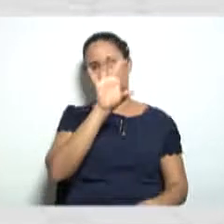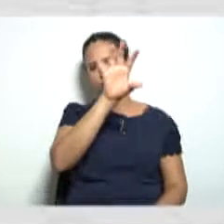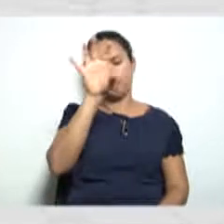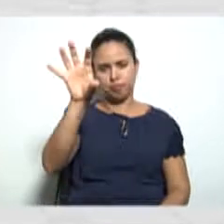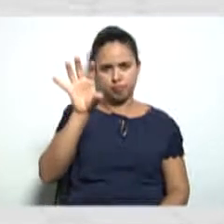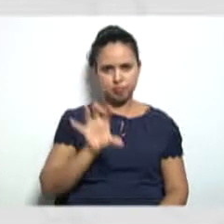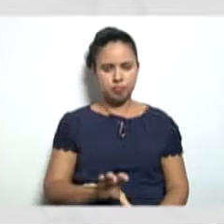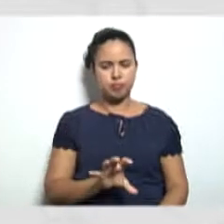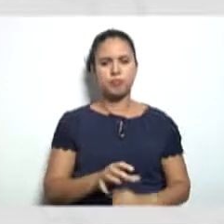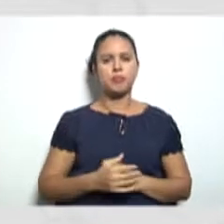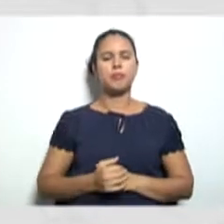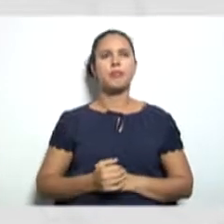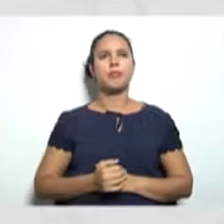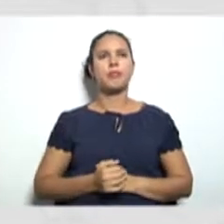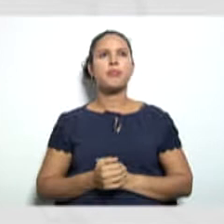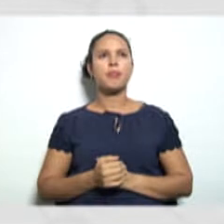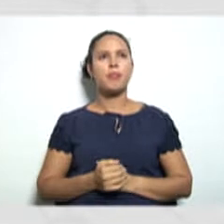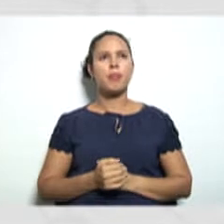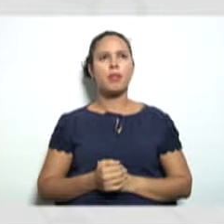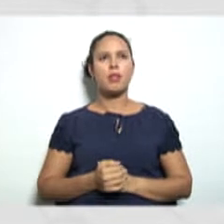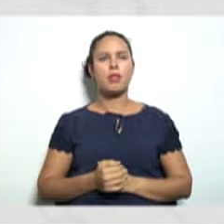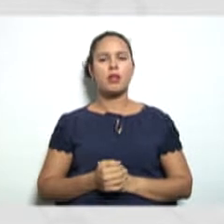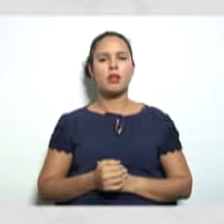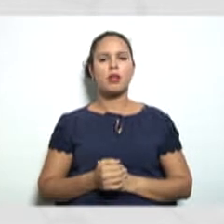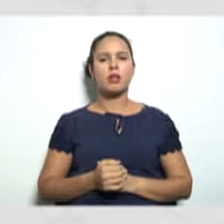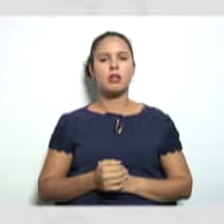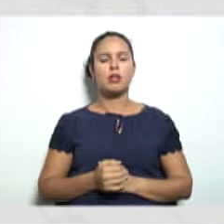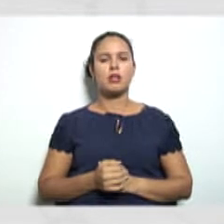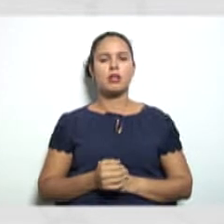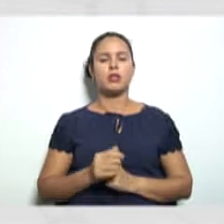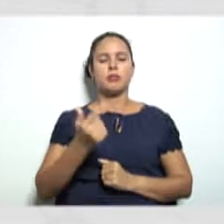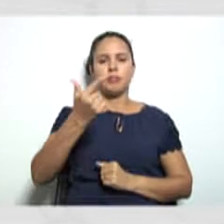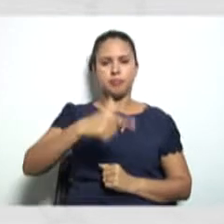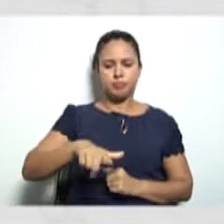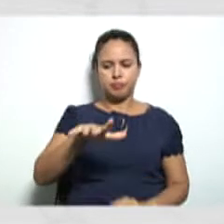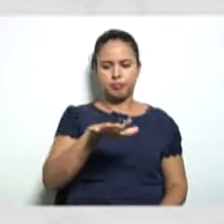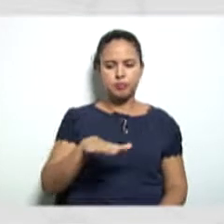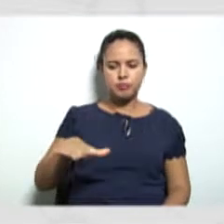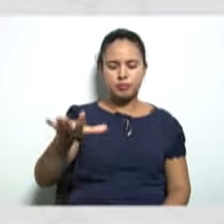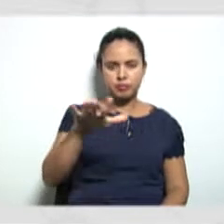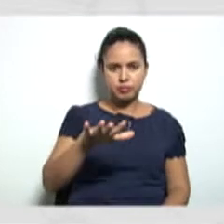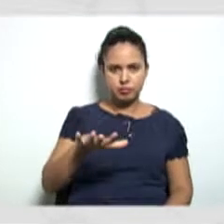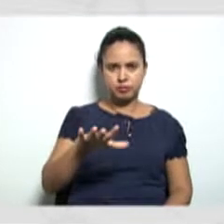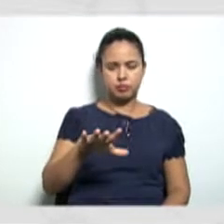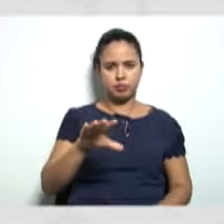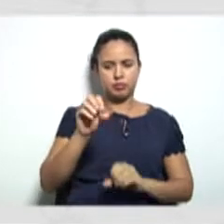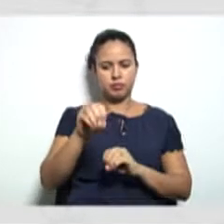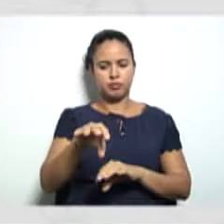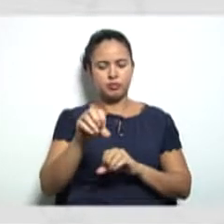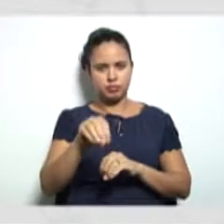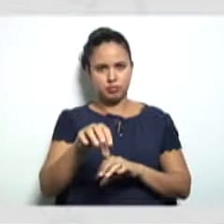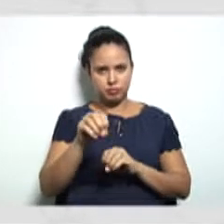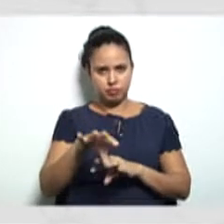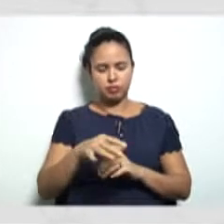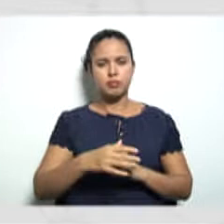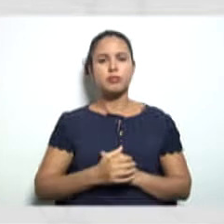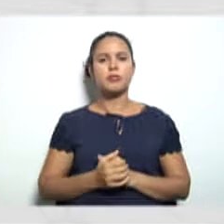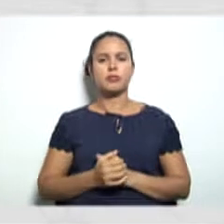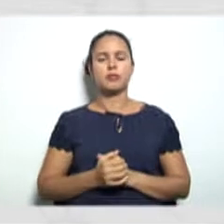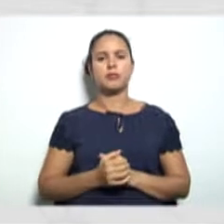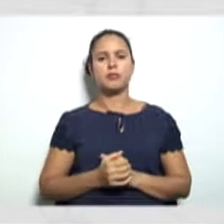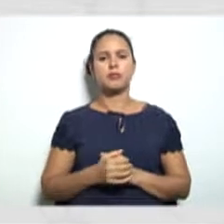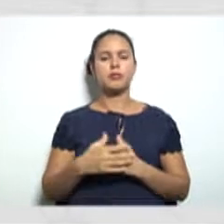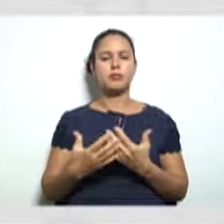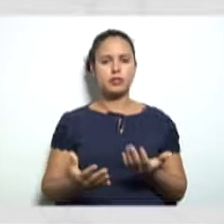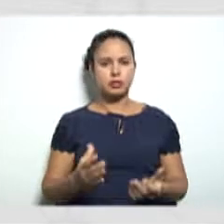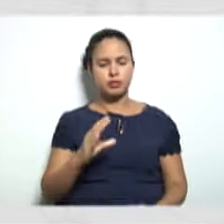Falamos então do ramo de crédito, em seguida discutimos o ramo educacional. De acordo com a Organização de Cooperativas do